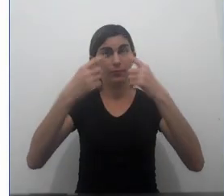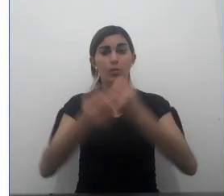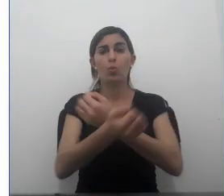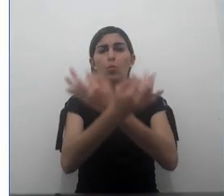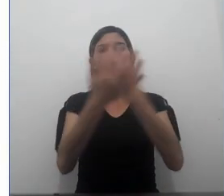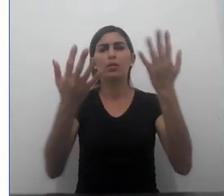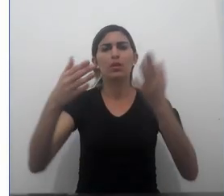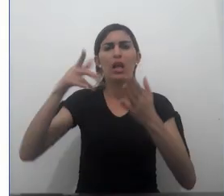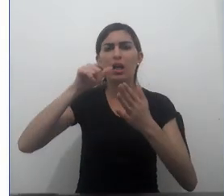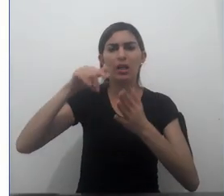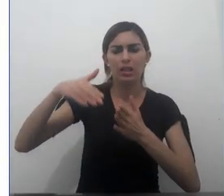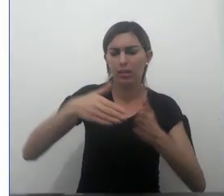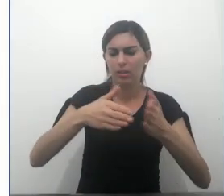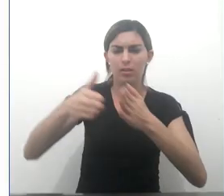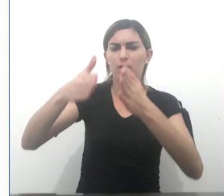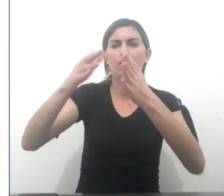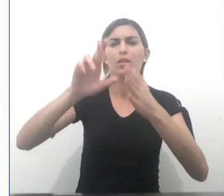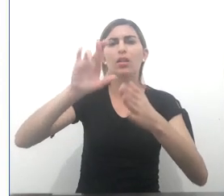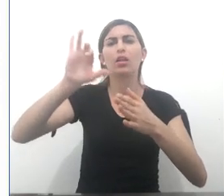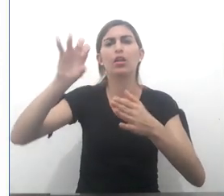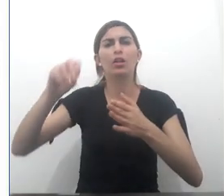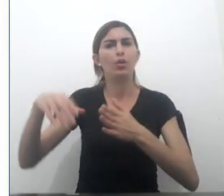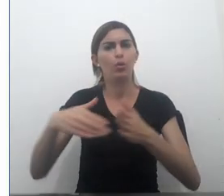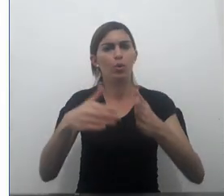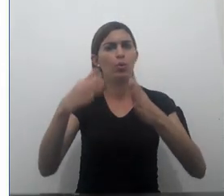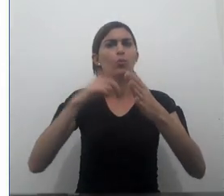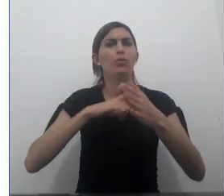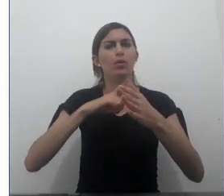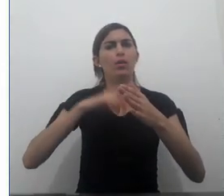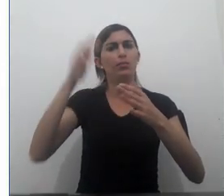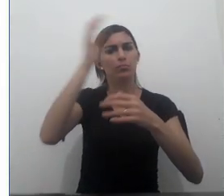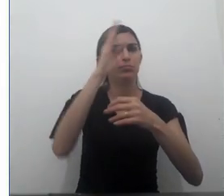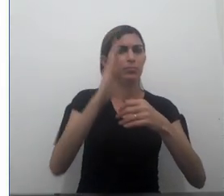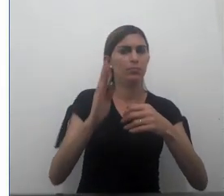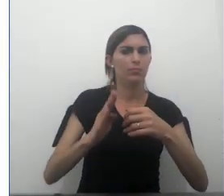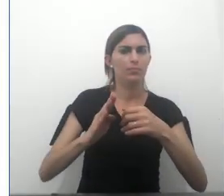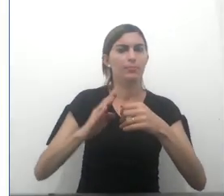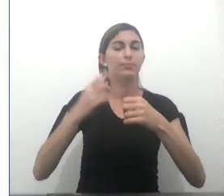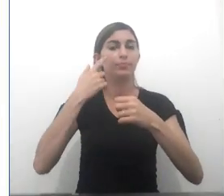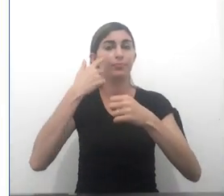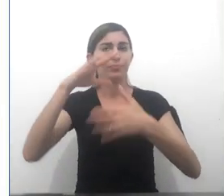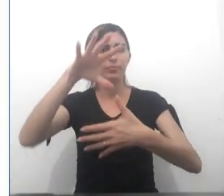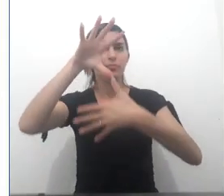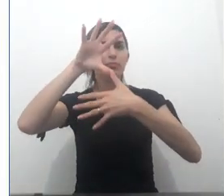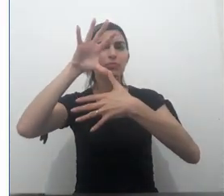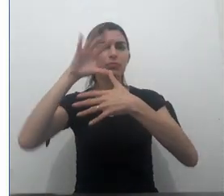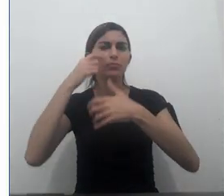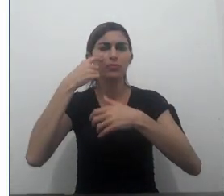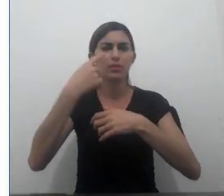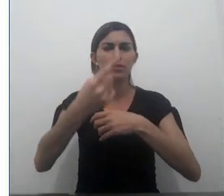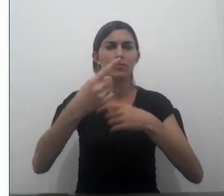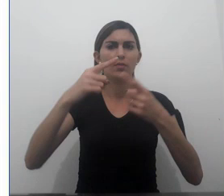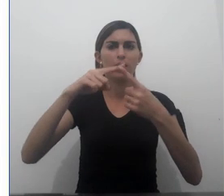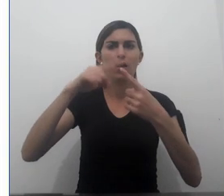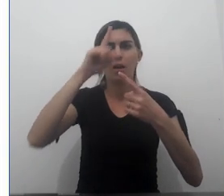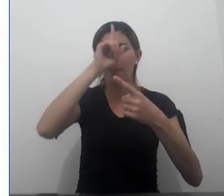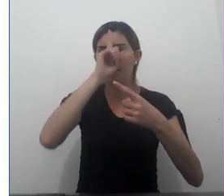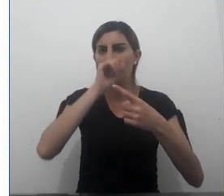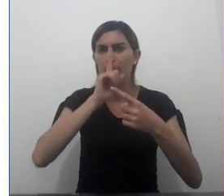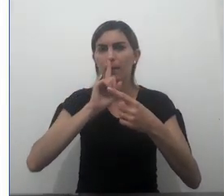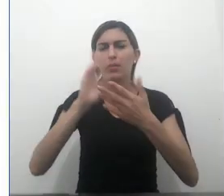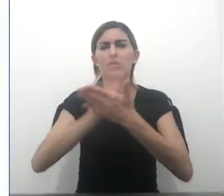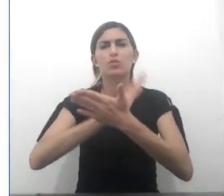aí a quantidade de rios que se tem navegáveis, no Brasil. Então, no mapa você observa em